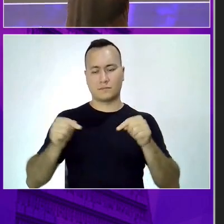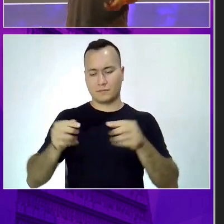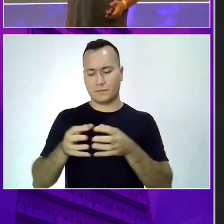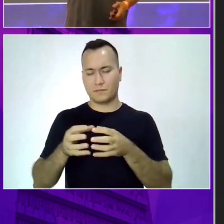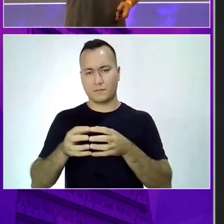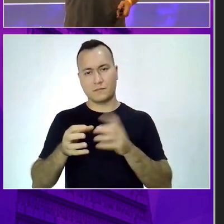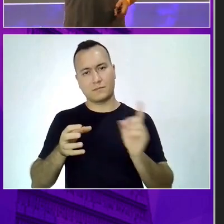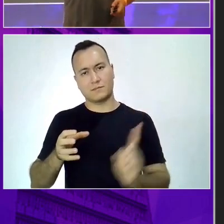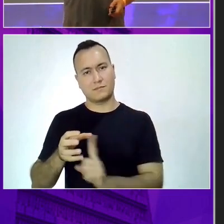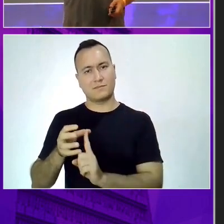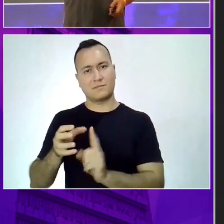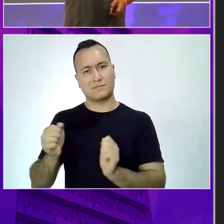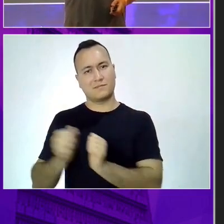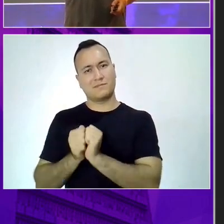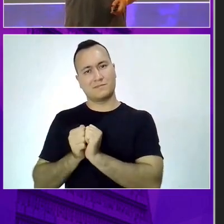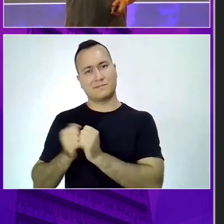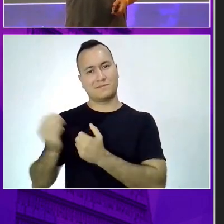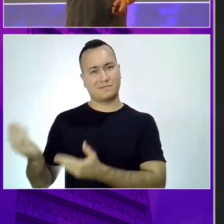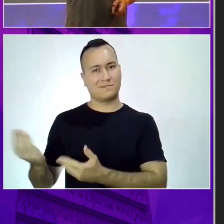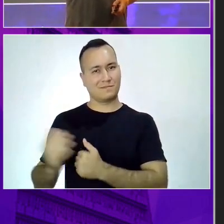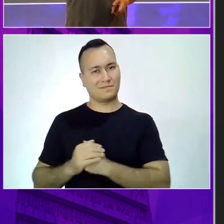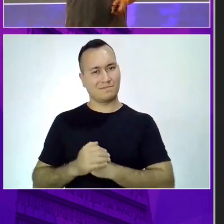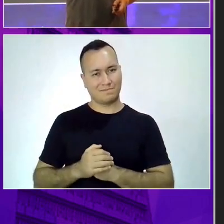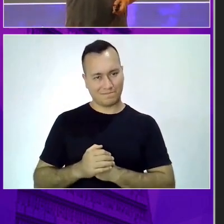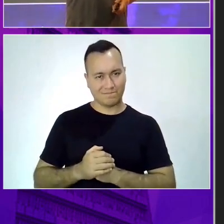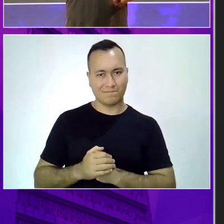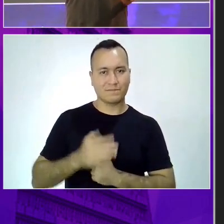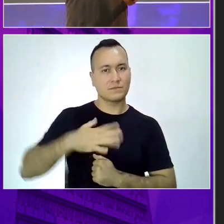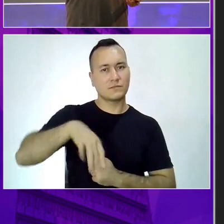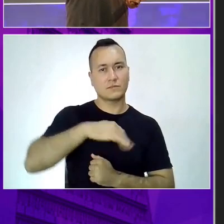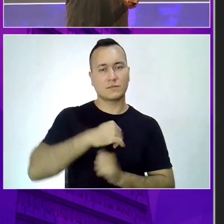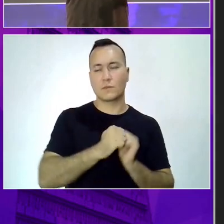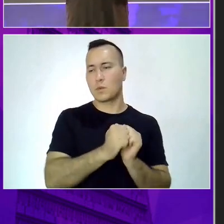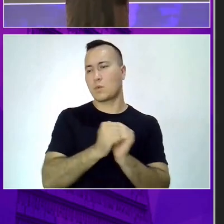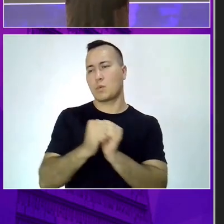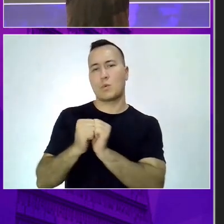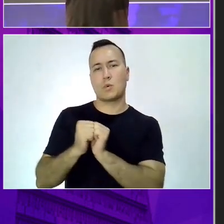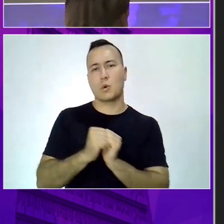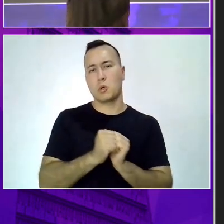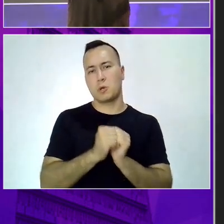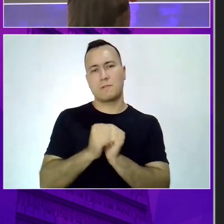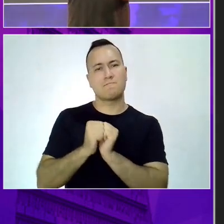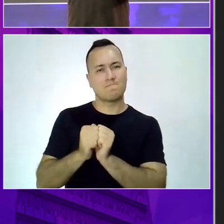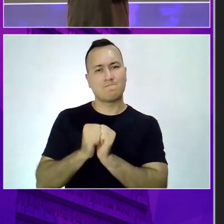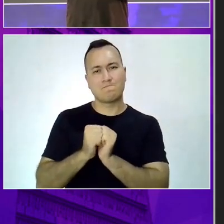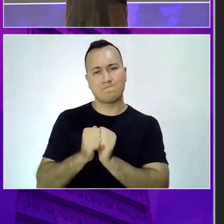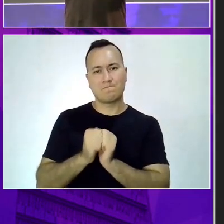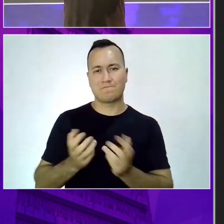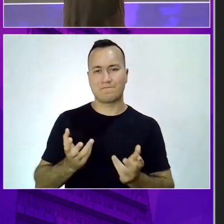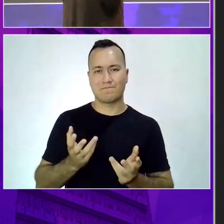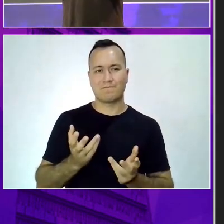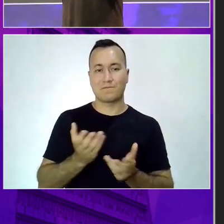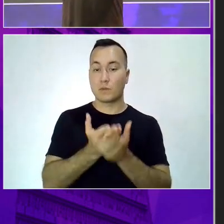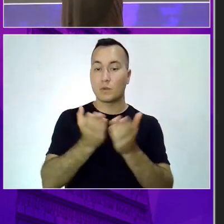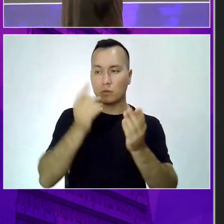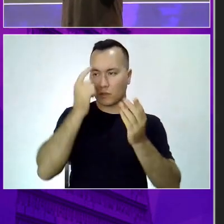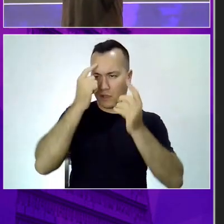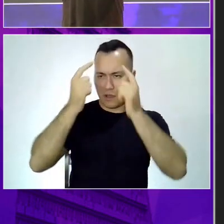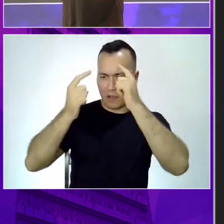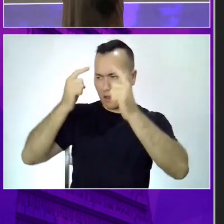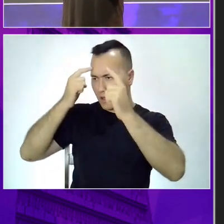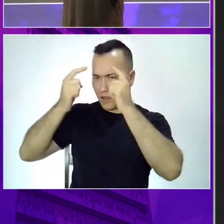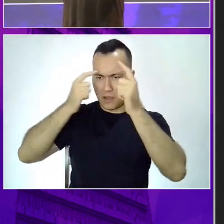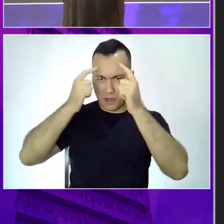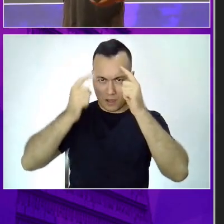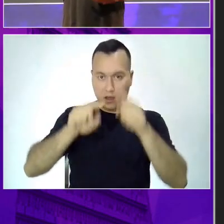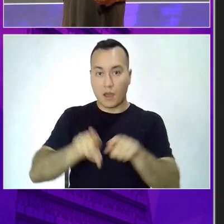justamente de repensadores. E vamos juntar, né, aqueles que querem, que estão aí inquietos, e gente que está construindo